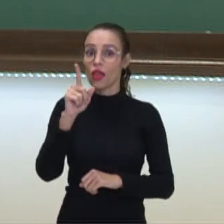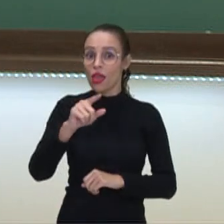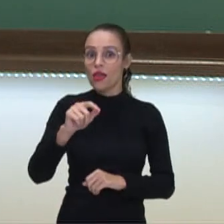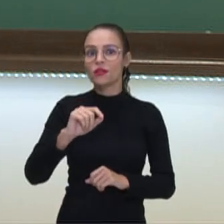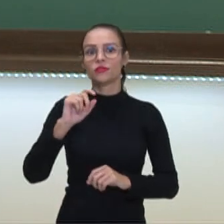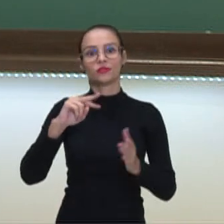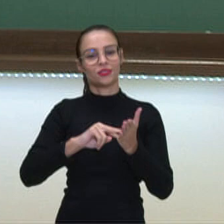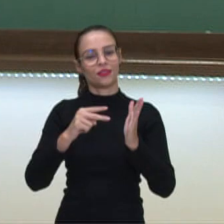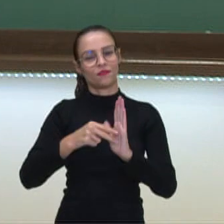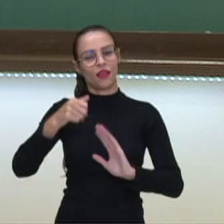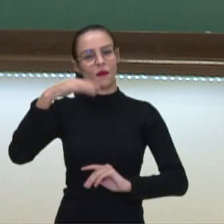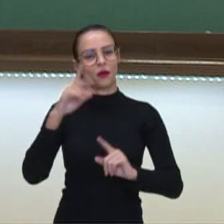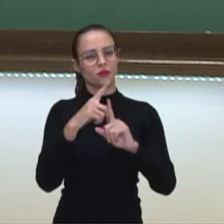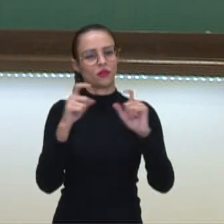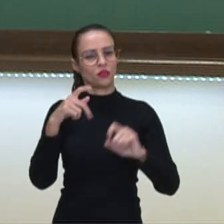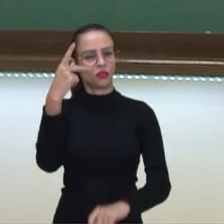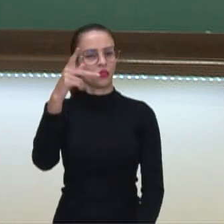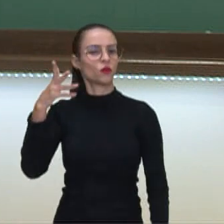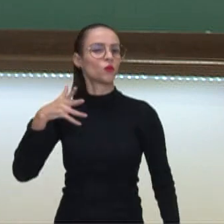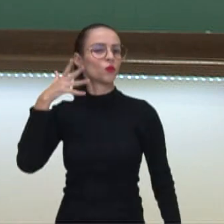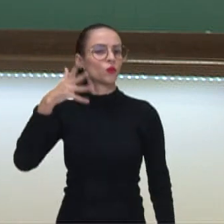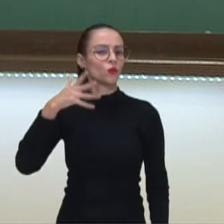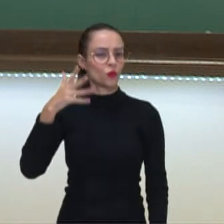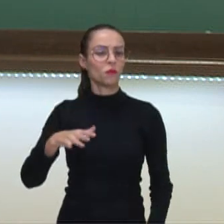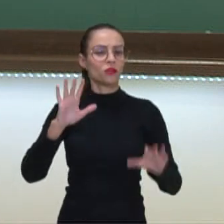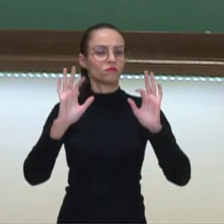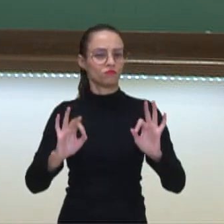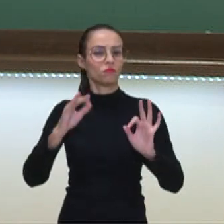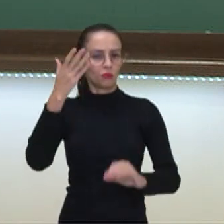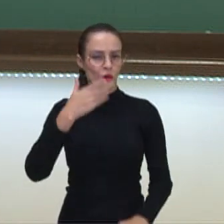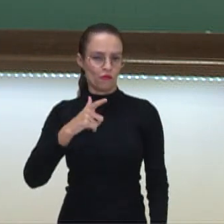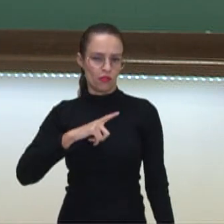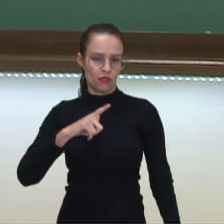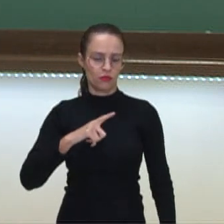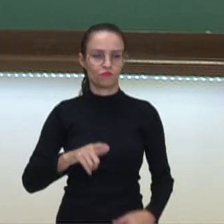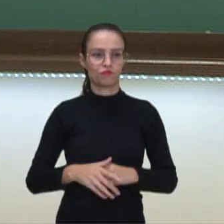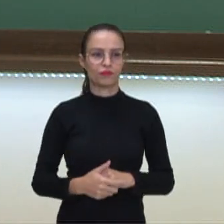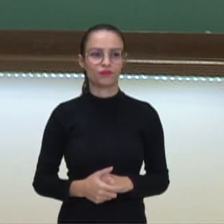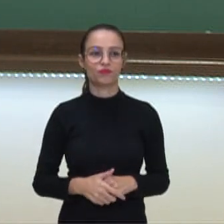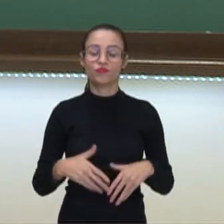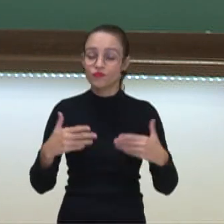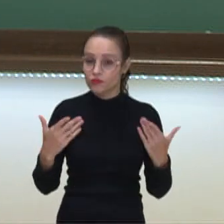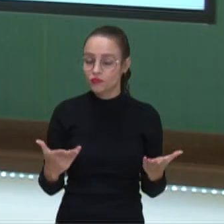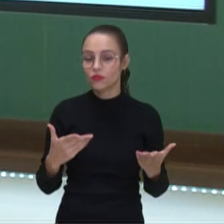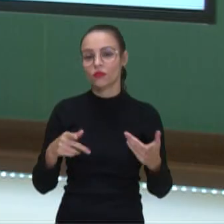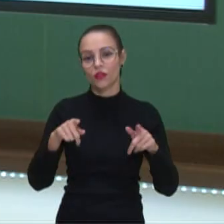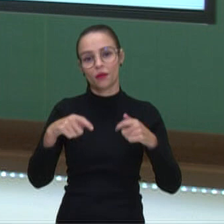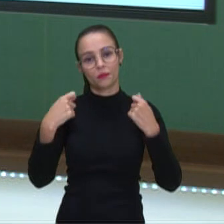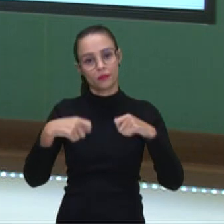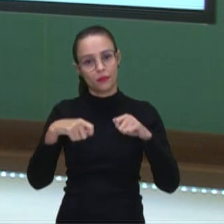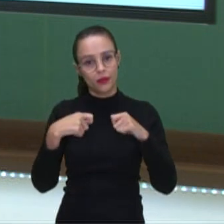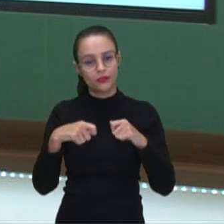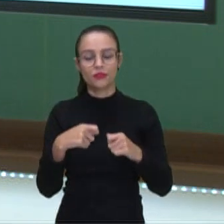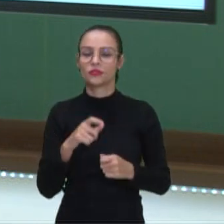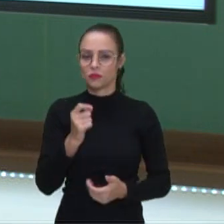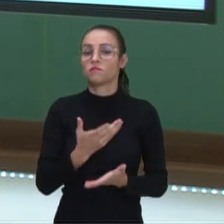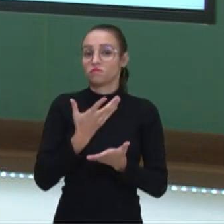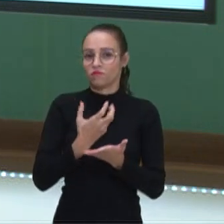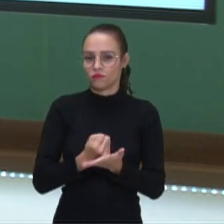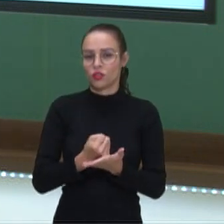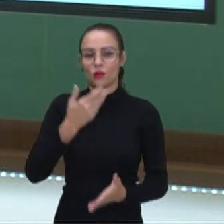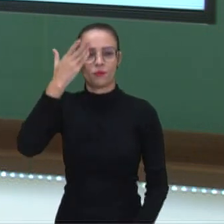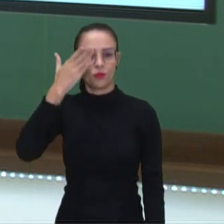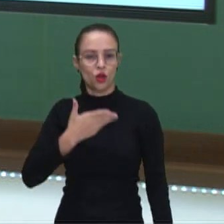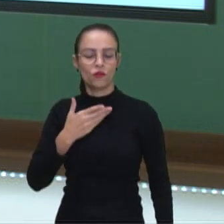mais científico ao seu discurso, um caráter mais científico à sua oratória, né? Então ele deve ser pautado na documentação,